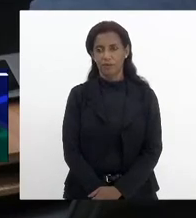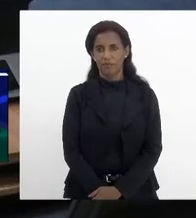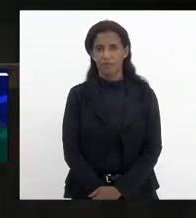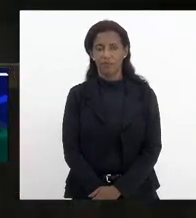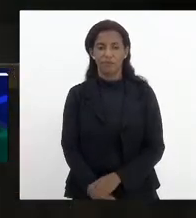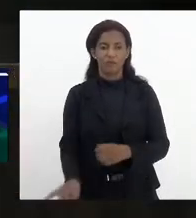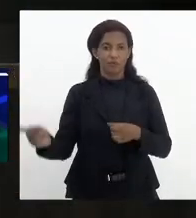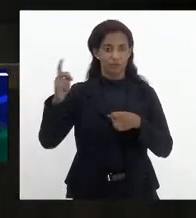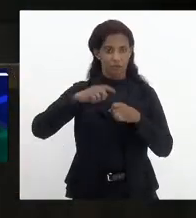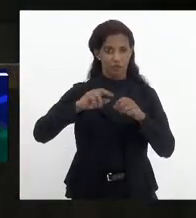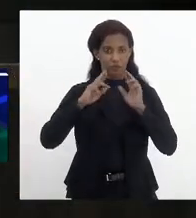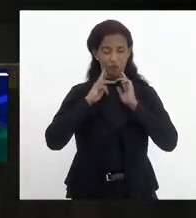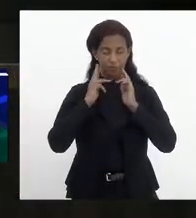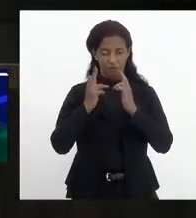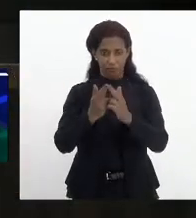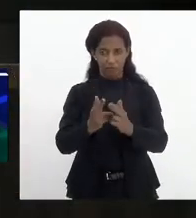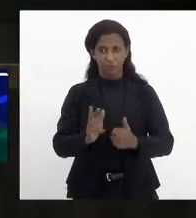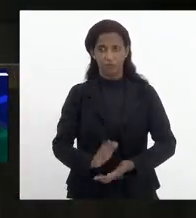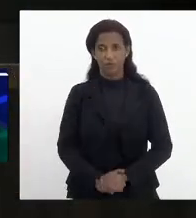Está reaberta a sessão.